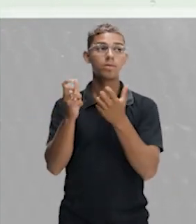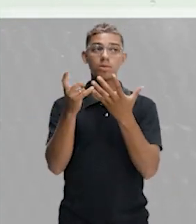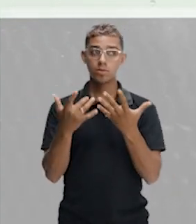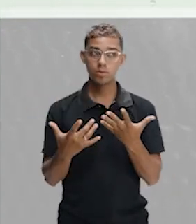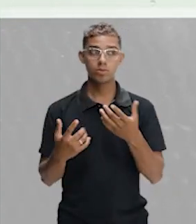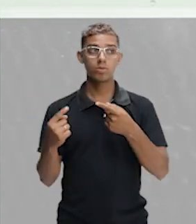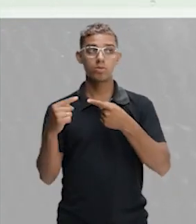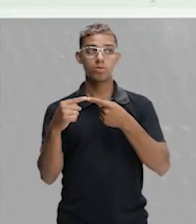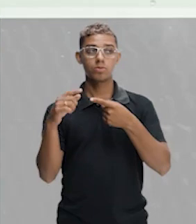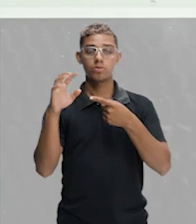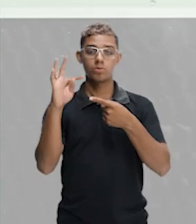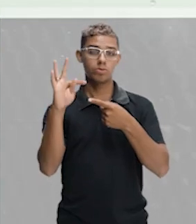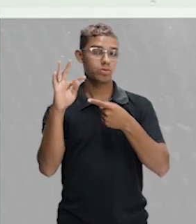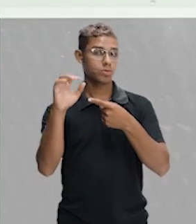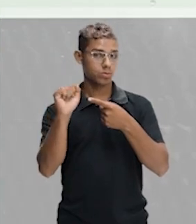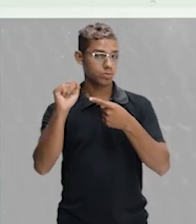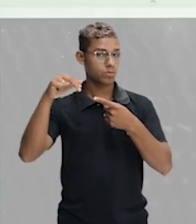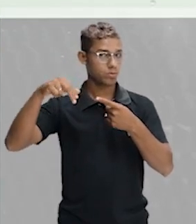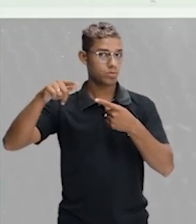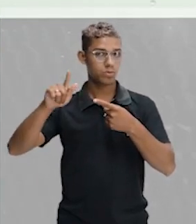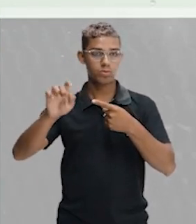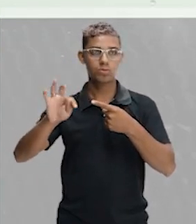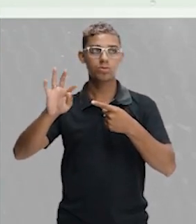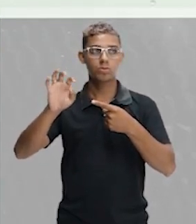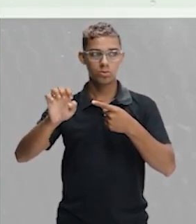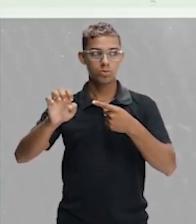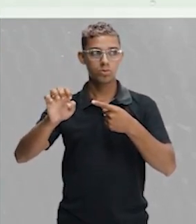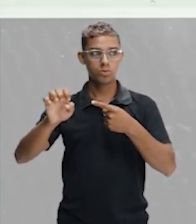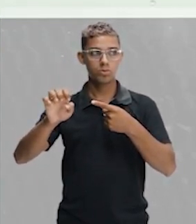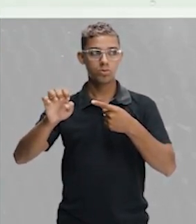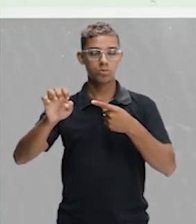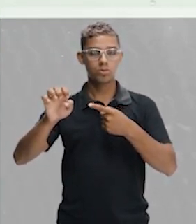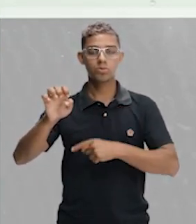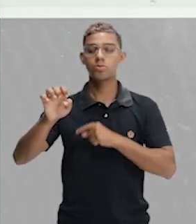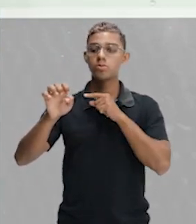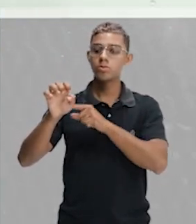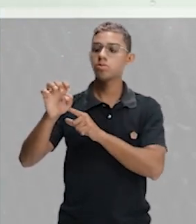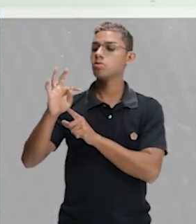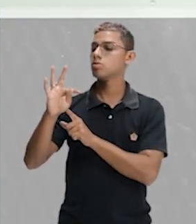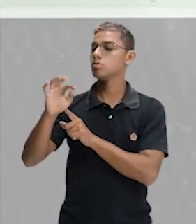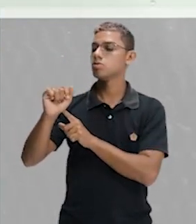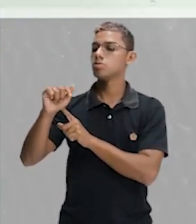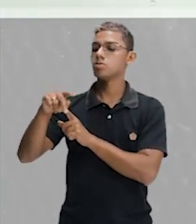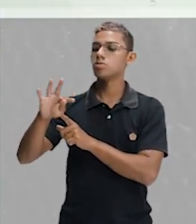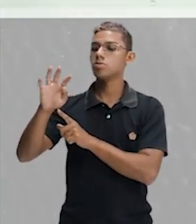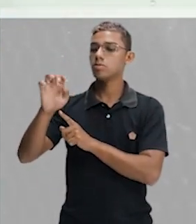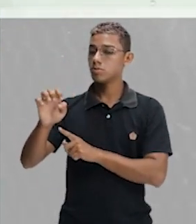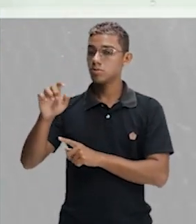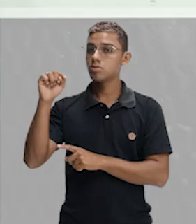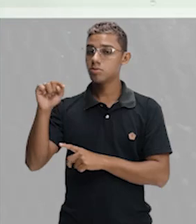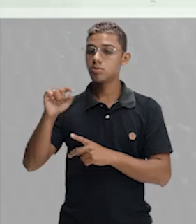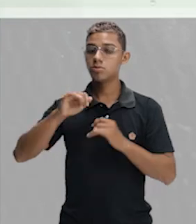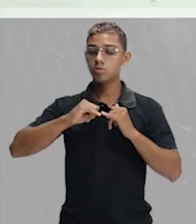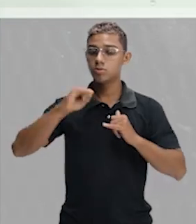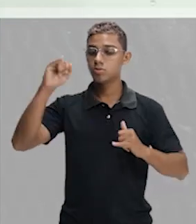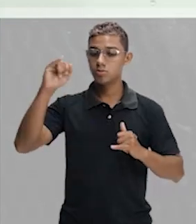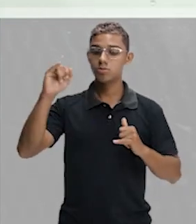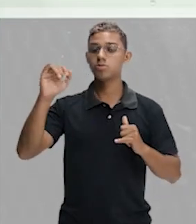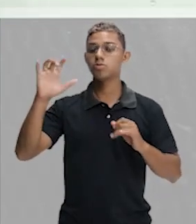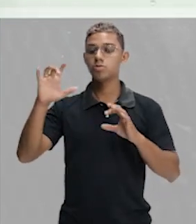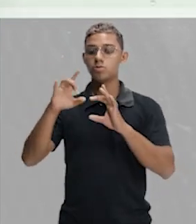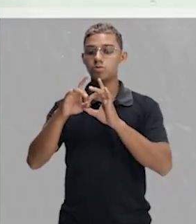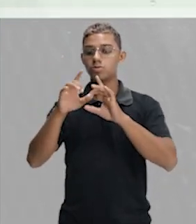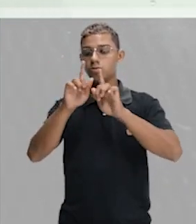trigonométrica né é de sua inclinação tangente da sua inclinação em relação ao eixo X então